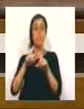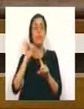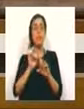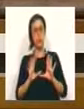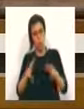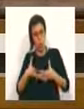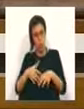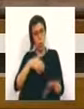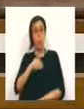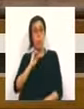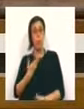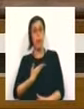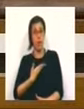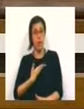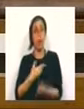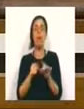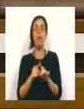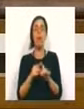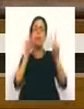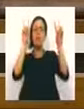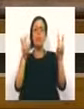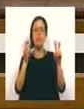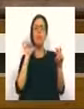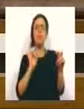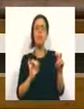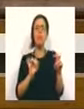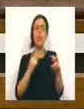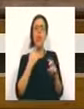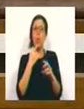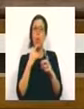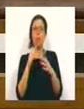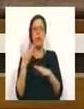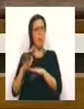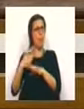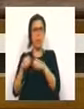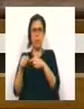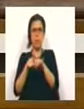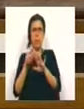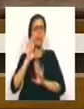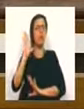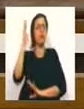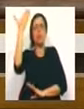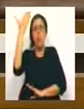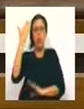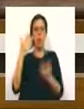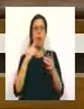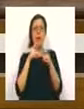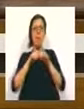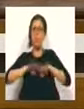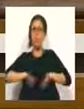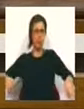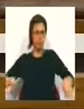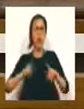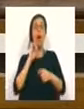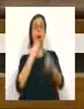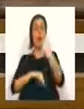o grupo parlamentar do PSD, matérias suprapartidárias, acima da partidarite, para